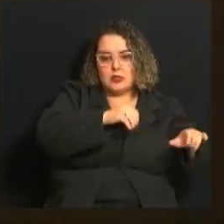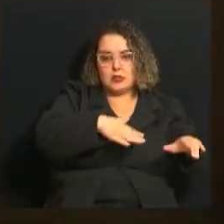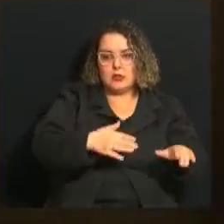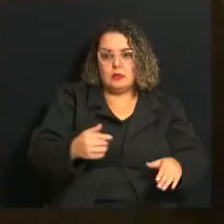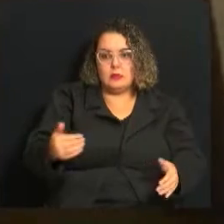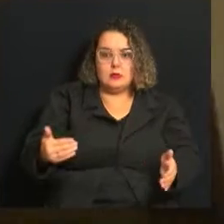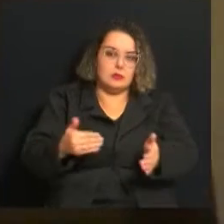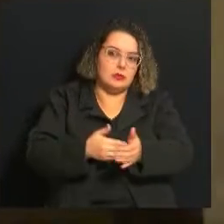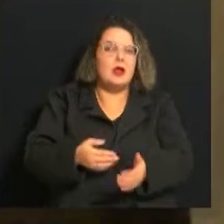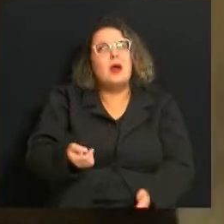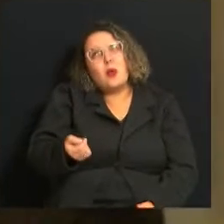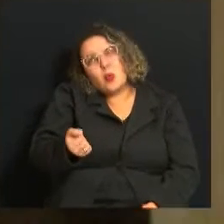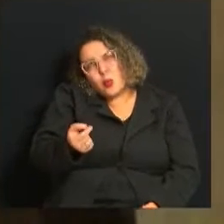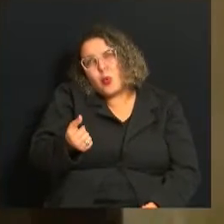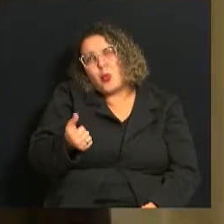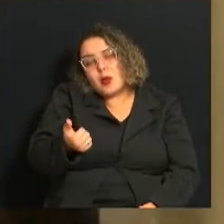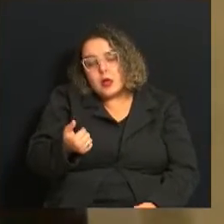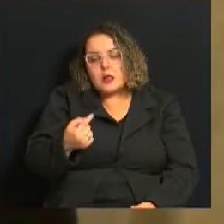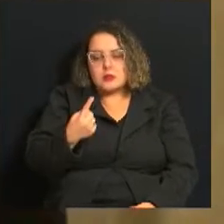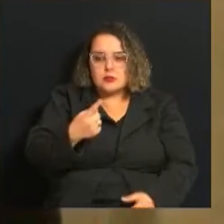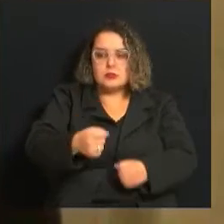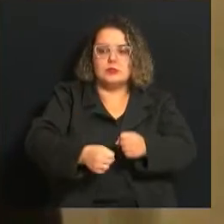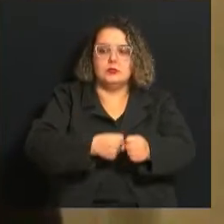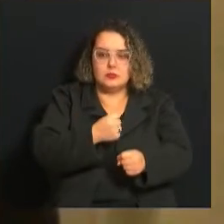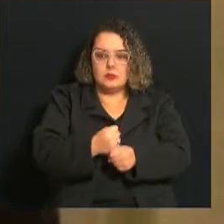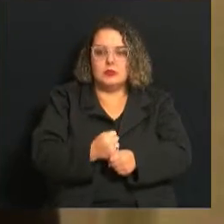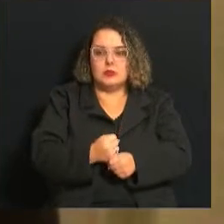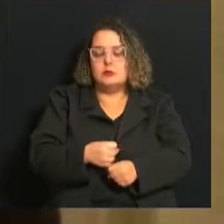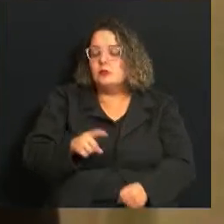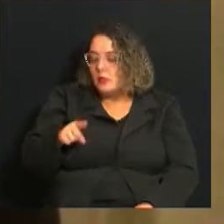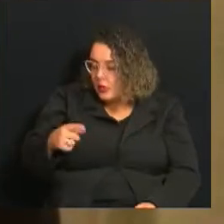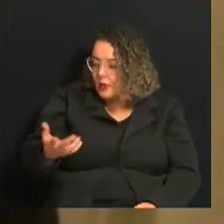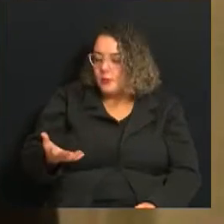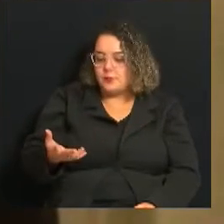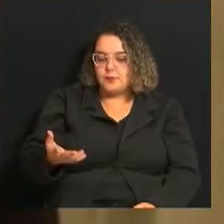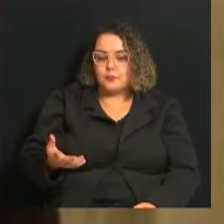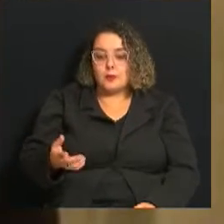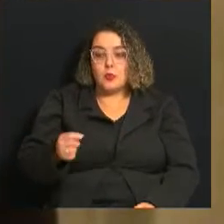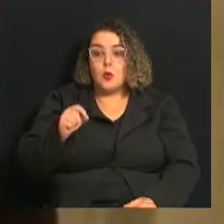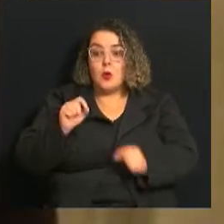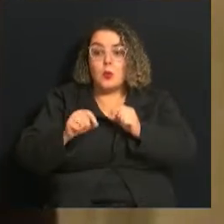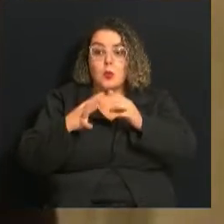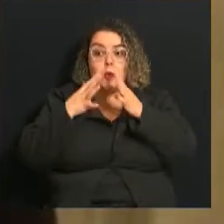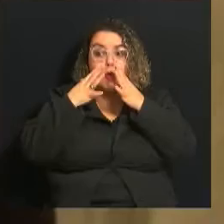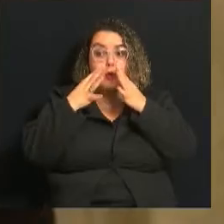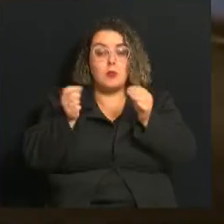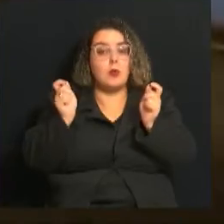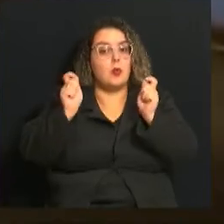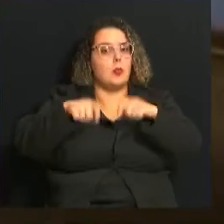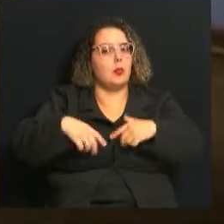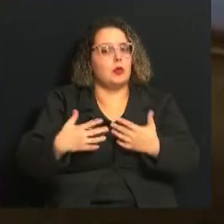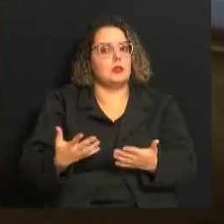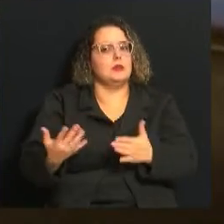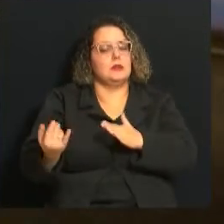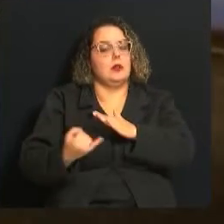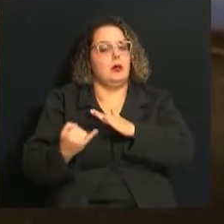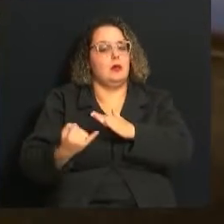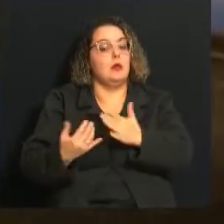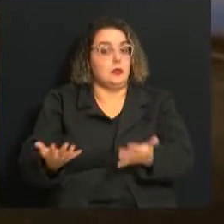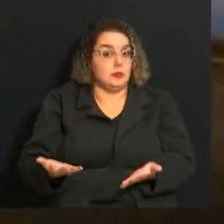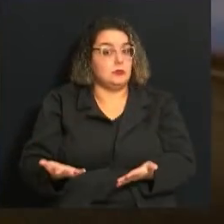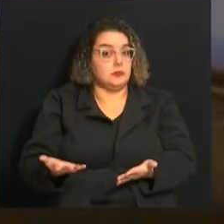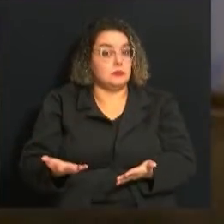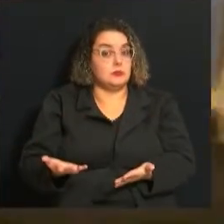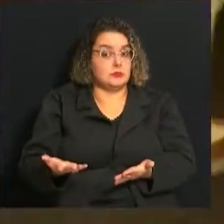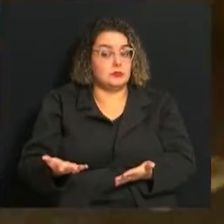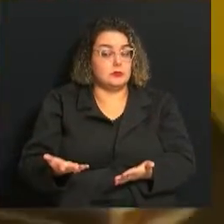É quase um ano daqui a pouco, né? Isso. Mas o que chama atenção é o potencial dessa instituição, né?